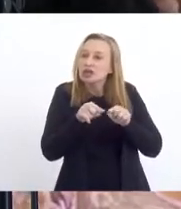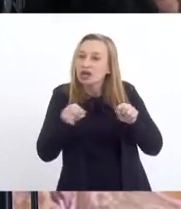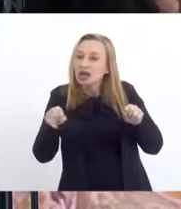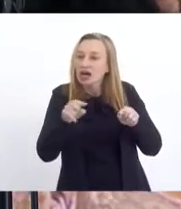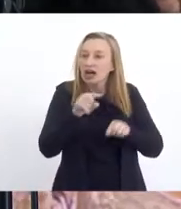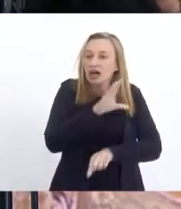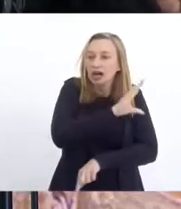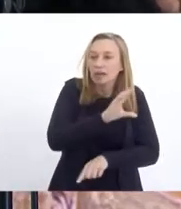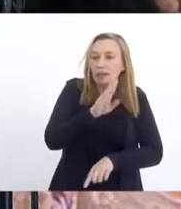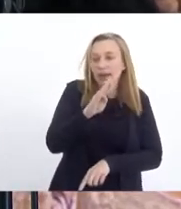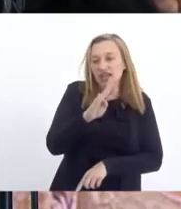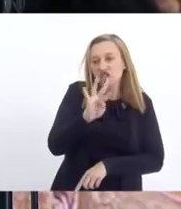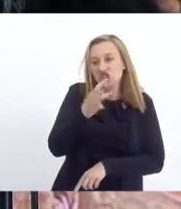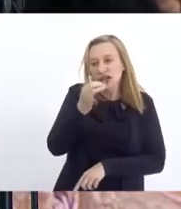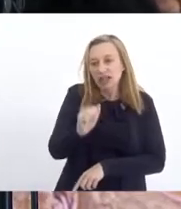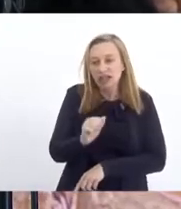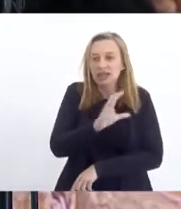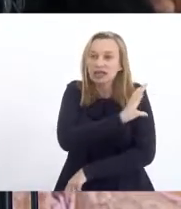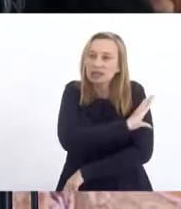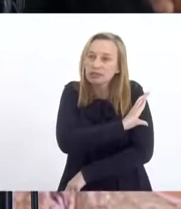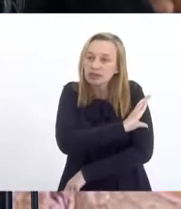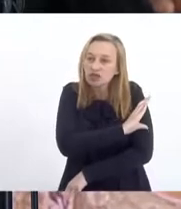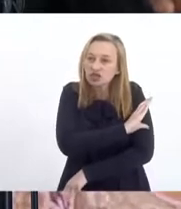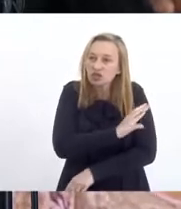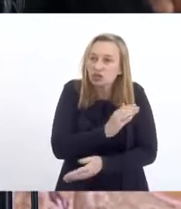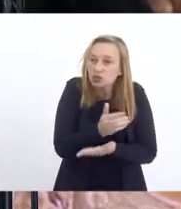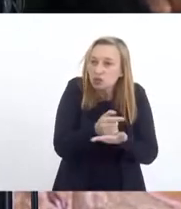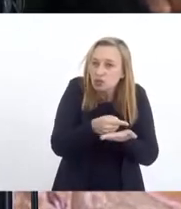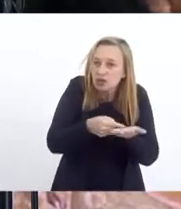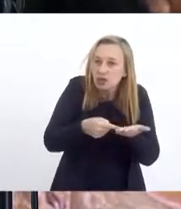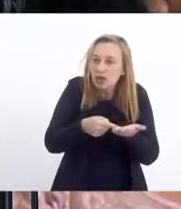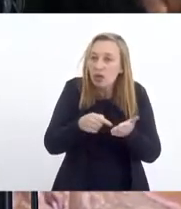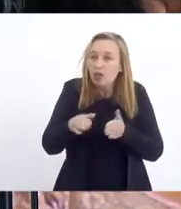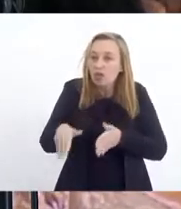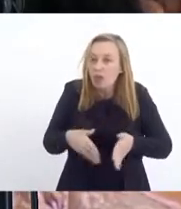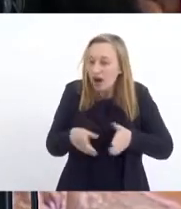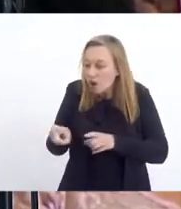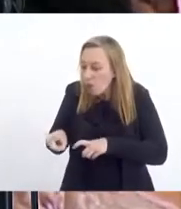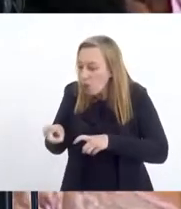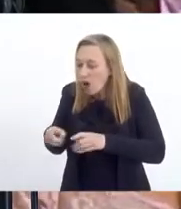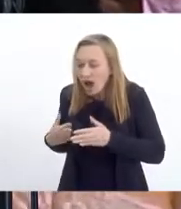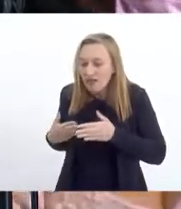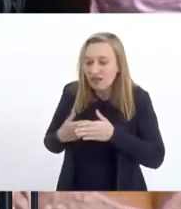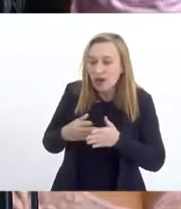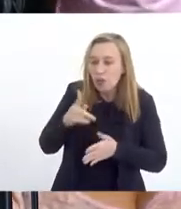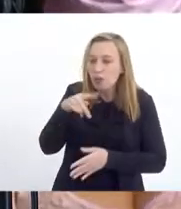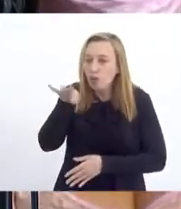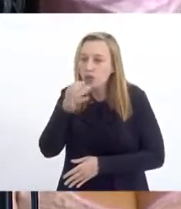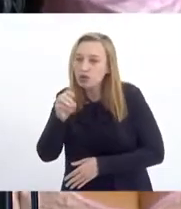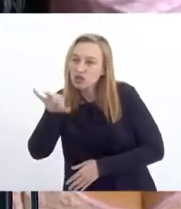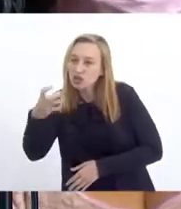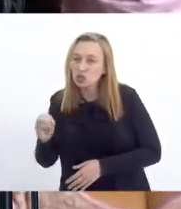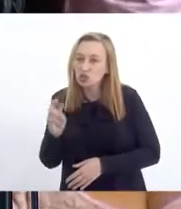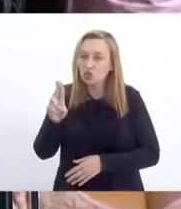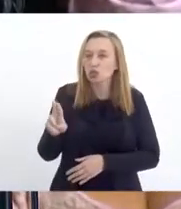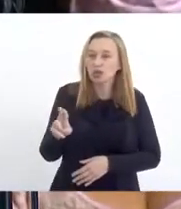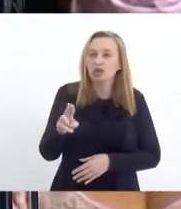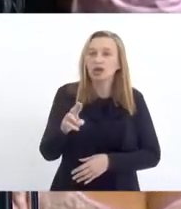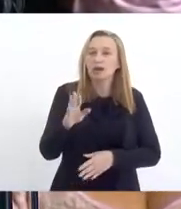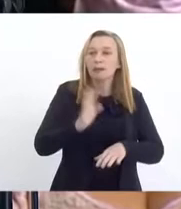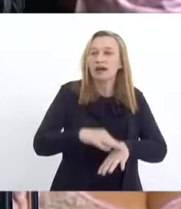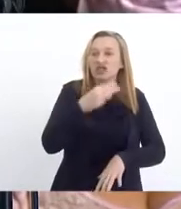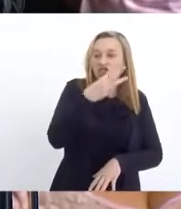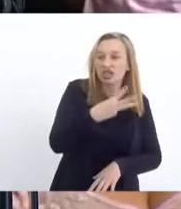Campista no meio, por áreas rurais, indo até o Porto do Açu, um investimento de mais de 350